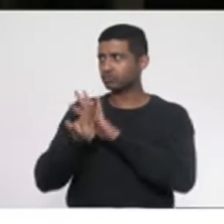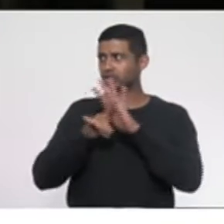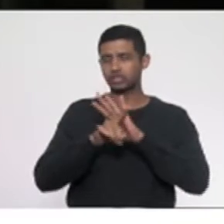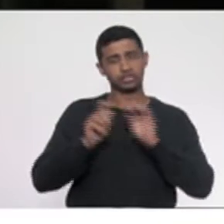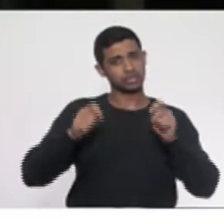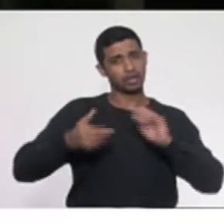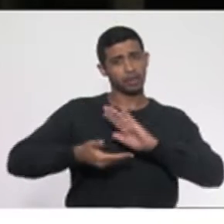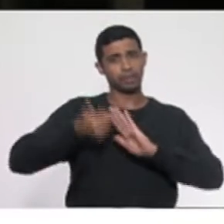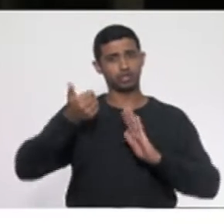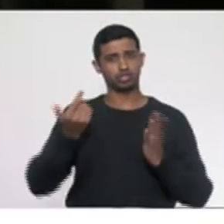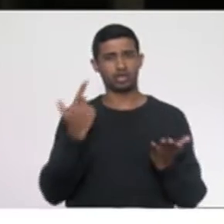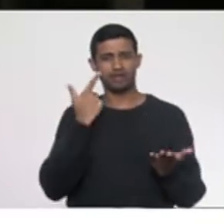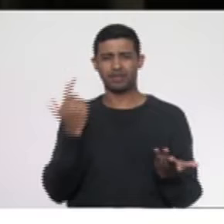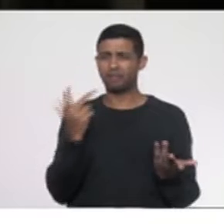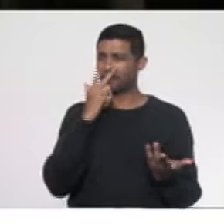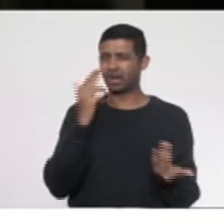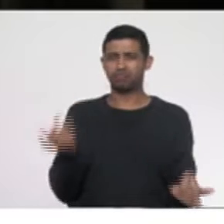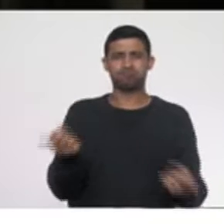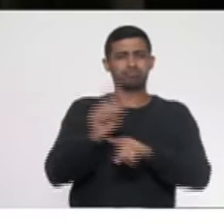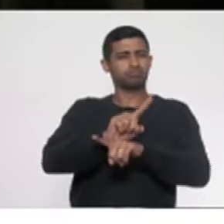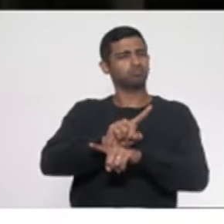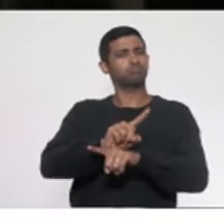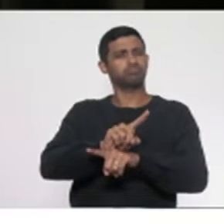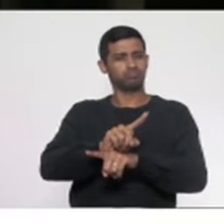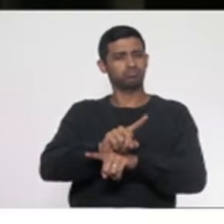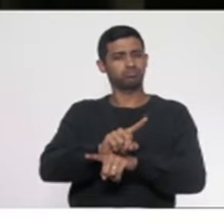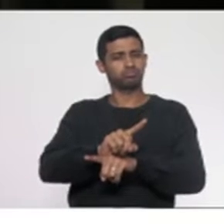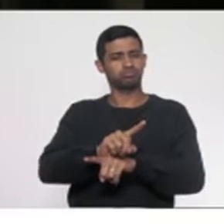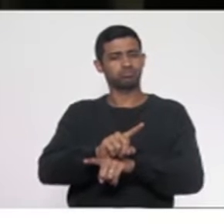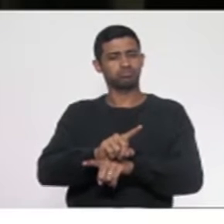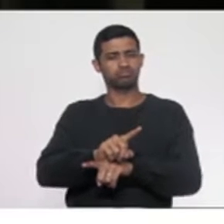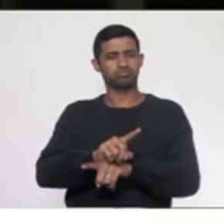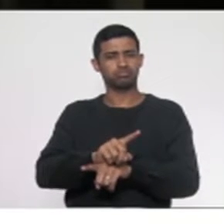esse contraditório de ter que